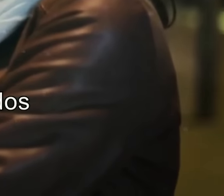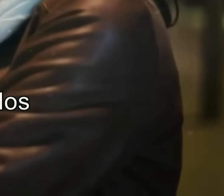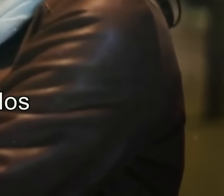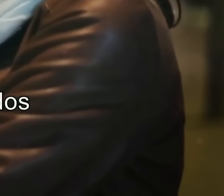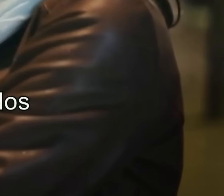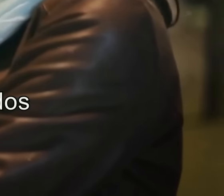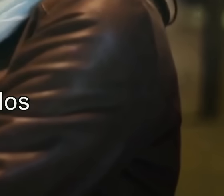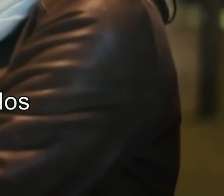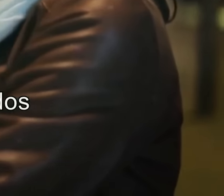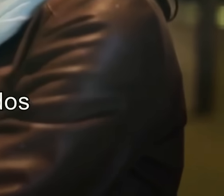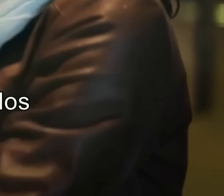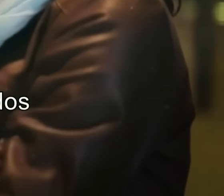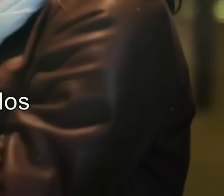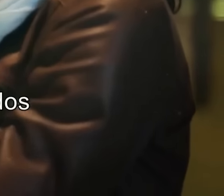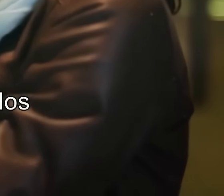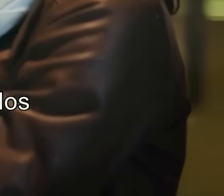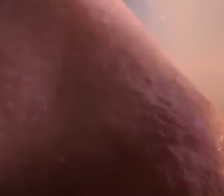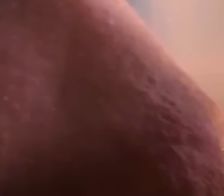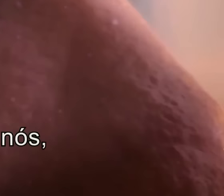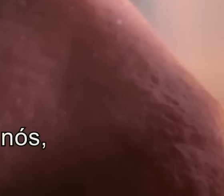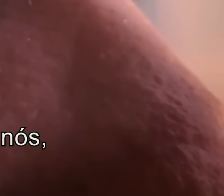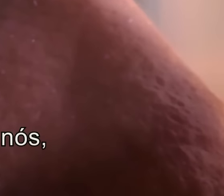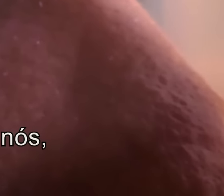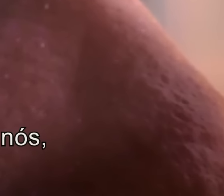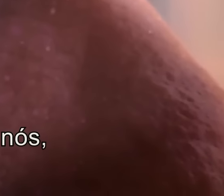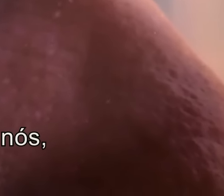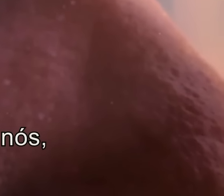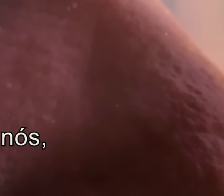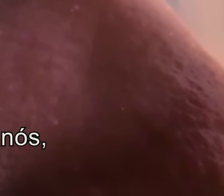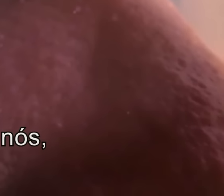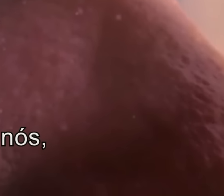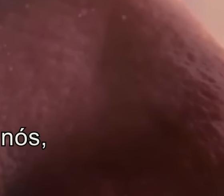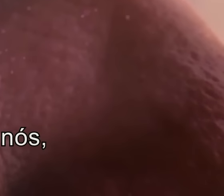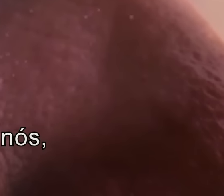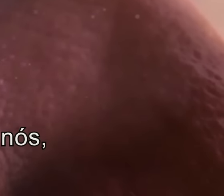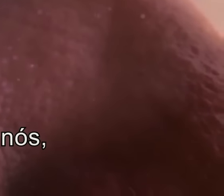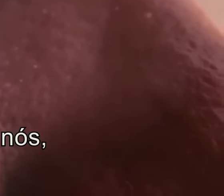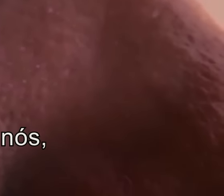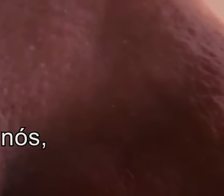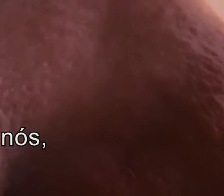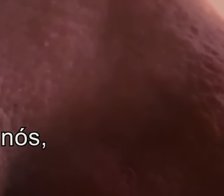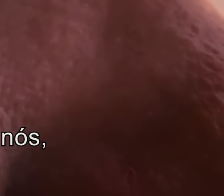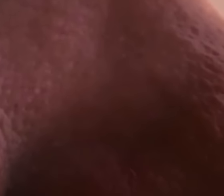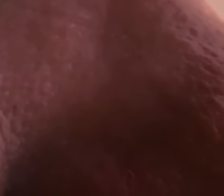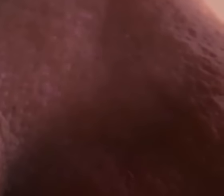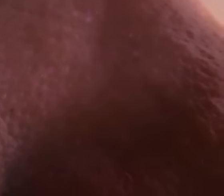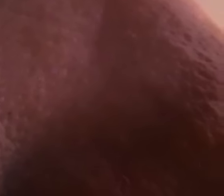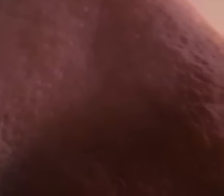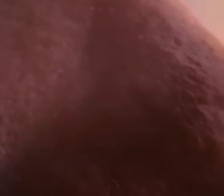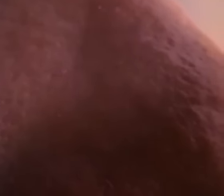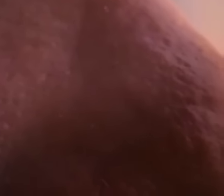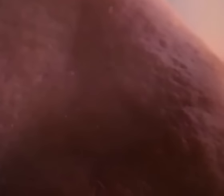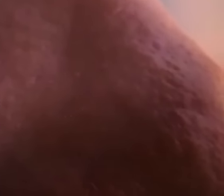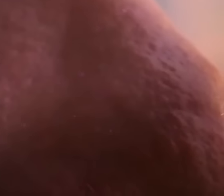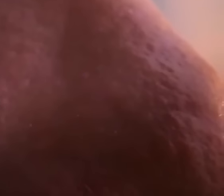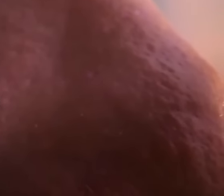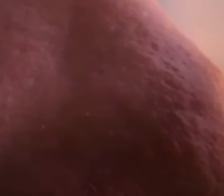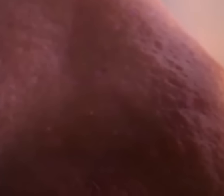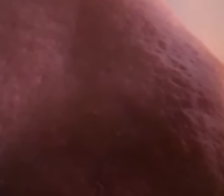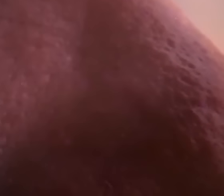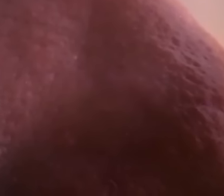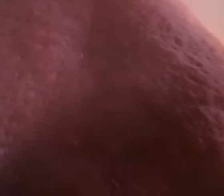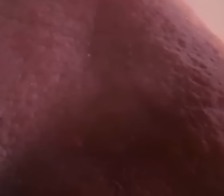santificação dos Vossos projetos De forma que sejamos Vós em nós Porquanto ainda não